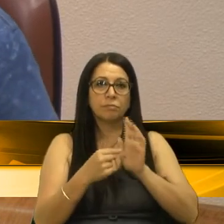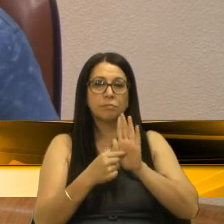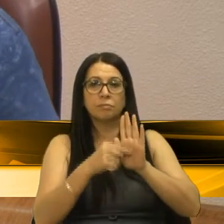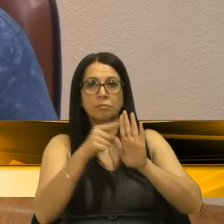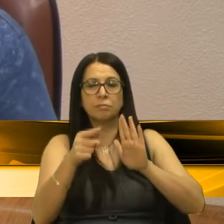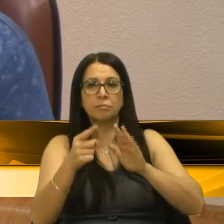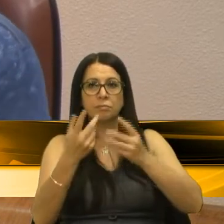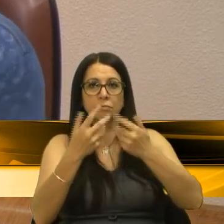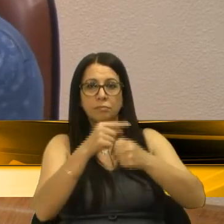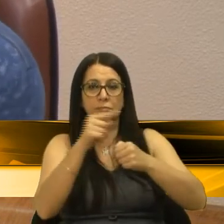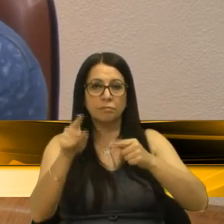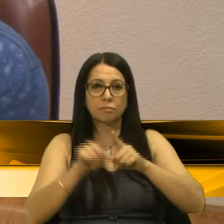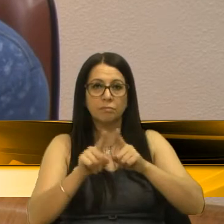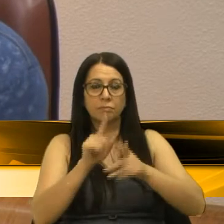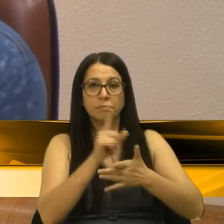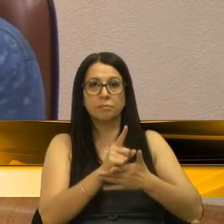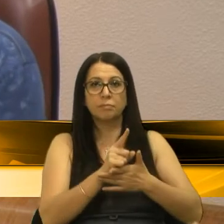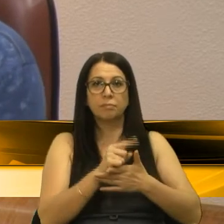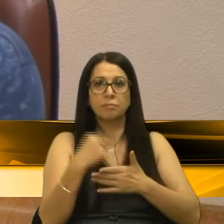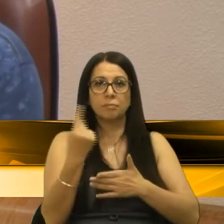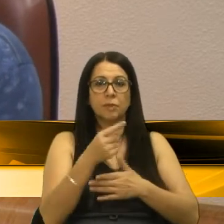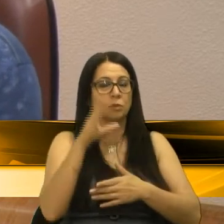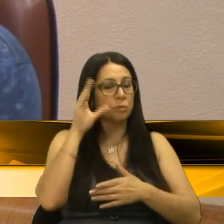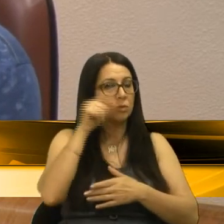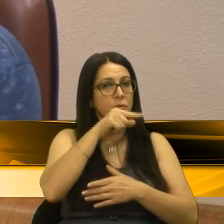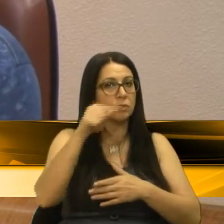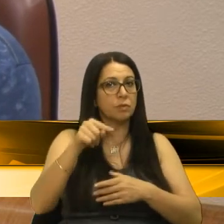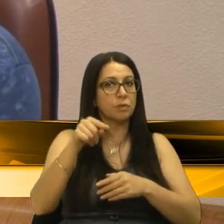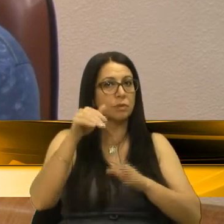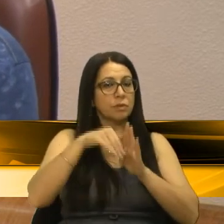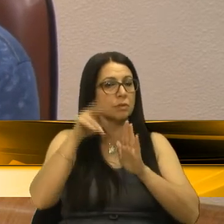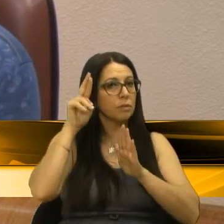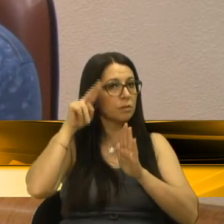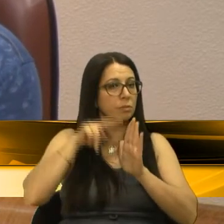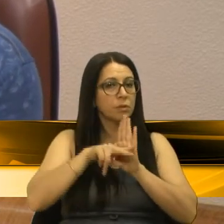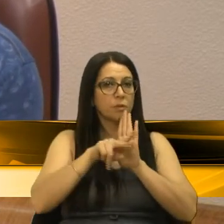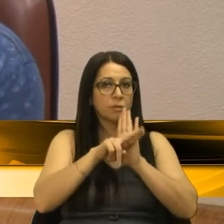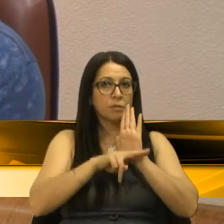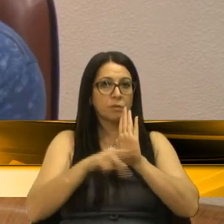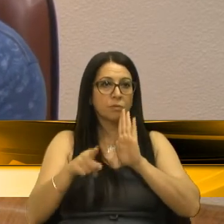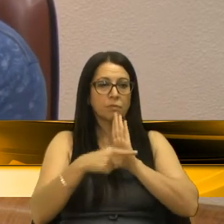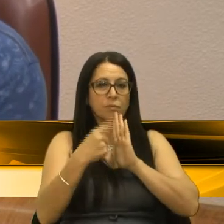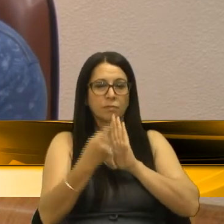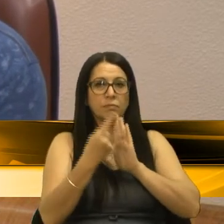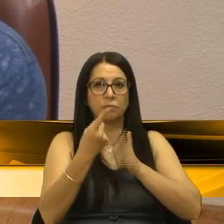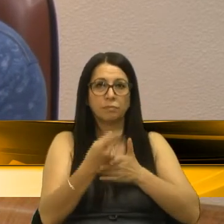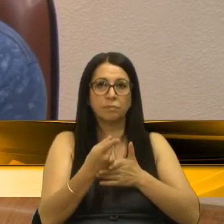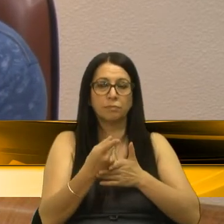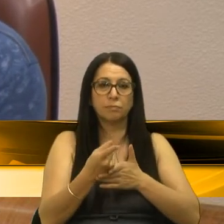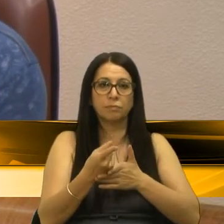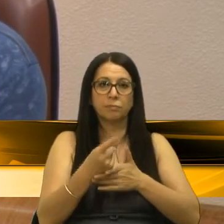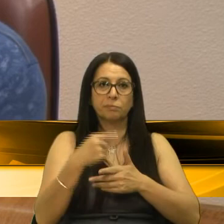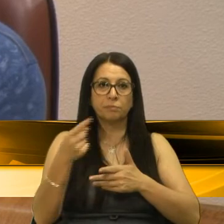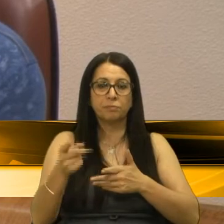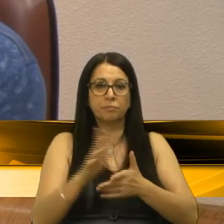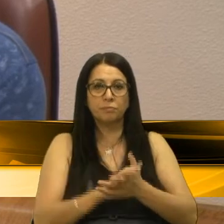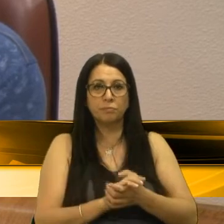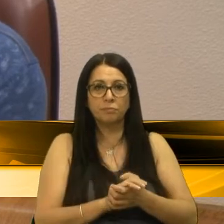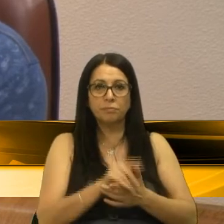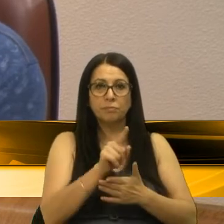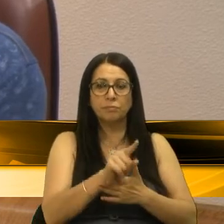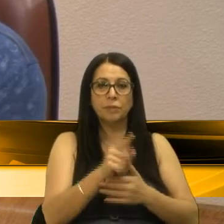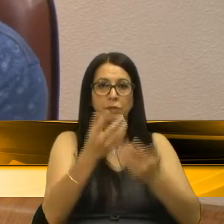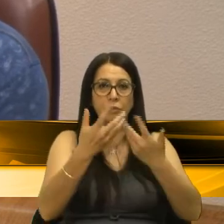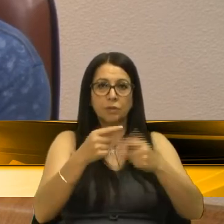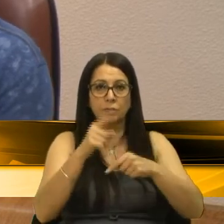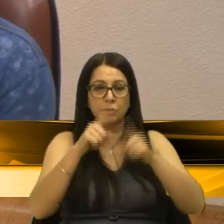considerada secundária ou complementar, observadas disposições constantes do artigo 32 desse decreto, dependerá da prévia emissão do auto de licença de funcionamento ou do alvará de funcionamento da